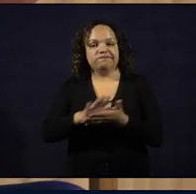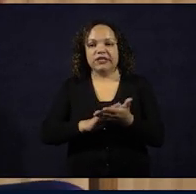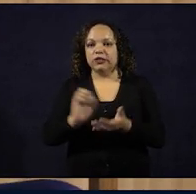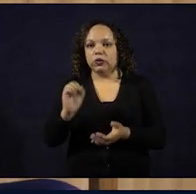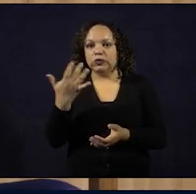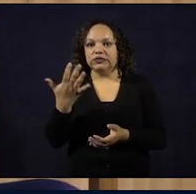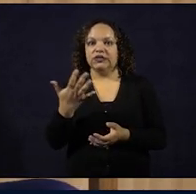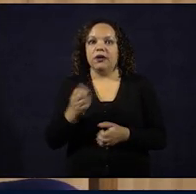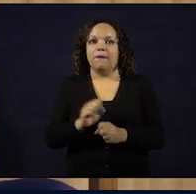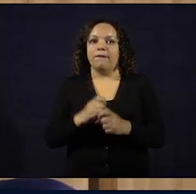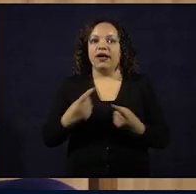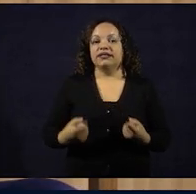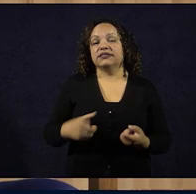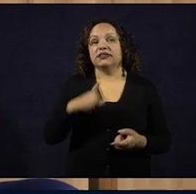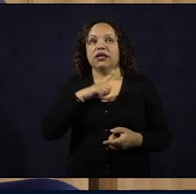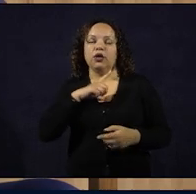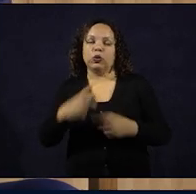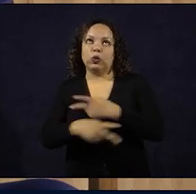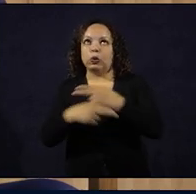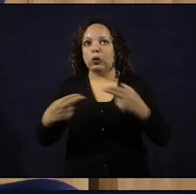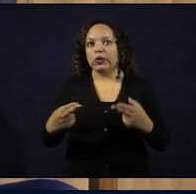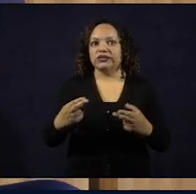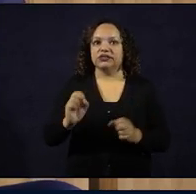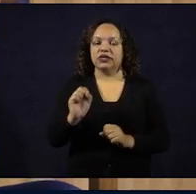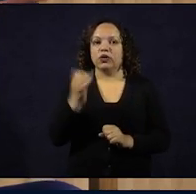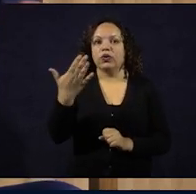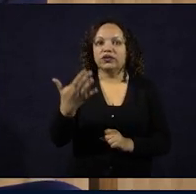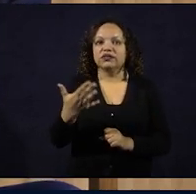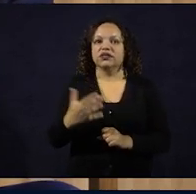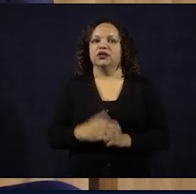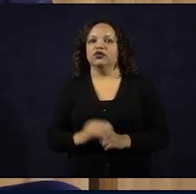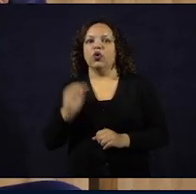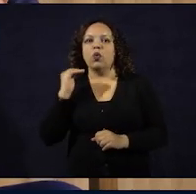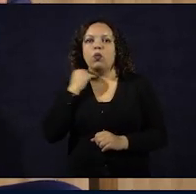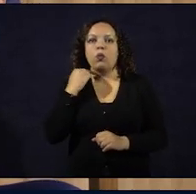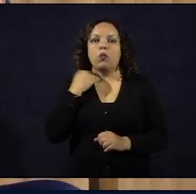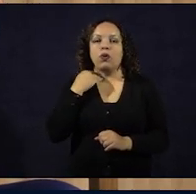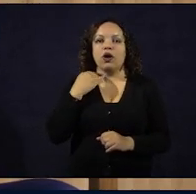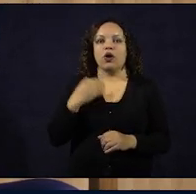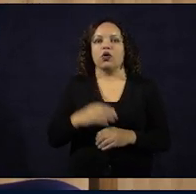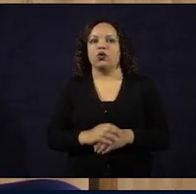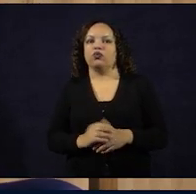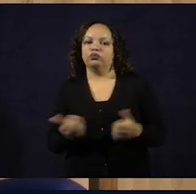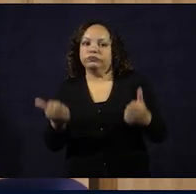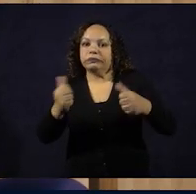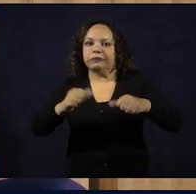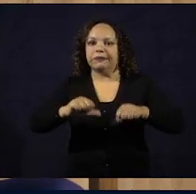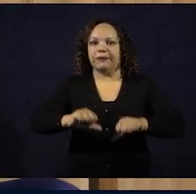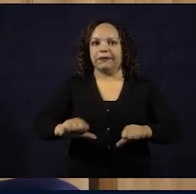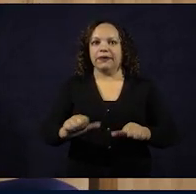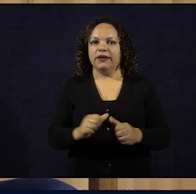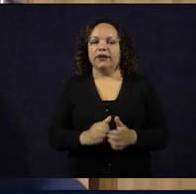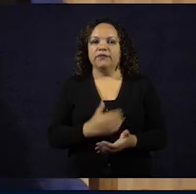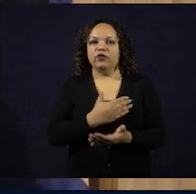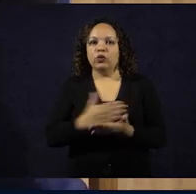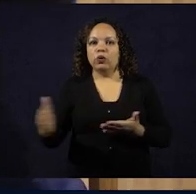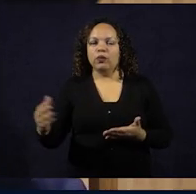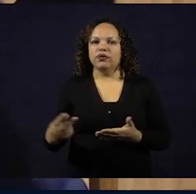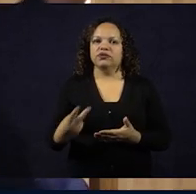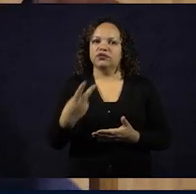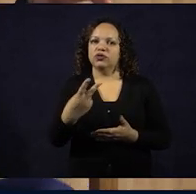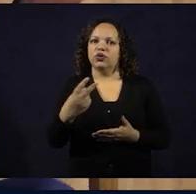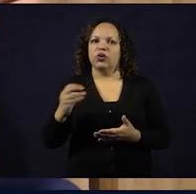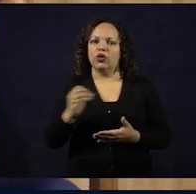acontecendo né me lembra muito o cenário atual com a crise bancária da China dos anos 90 início anos 2000 quando